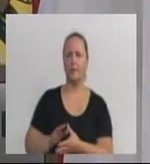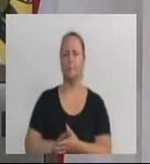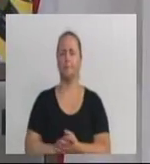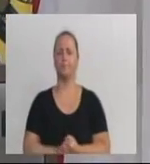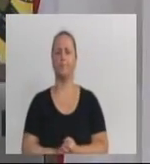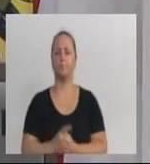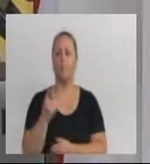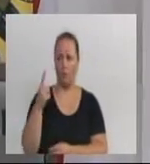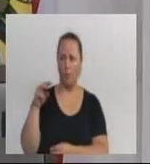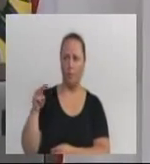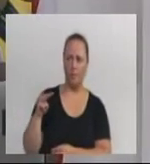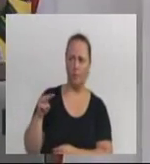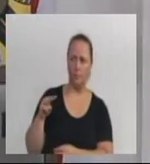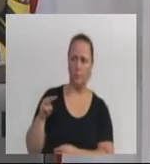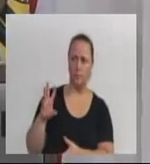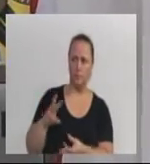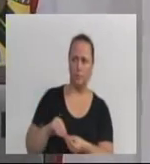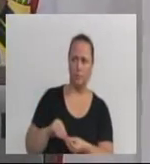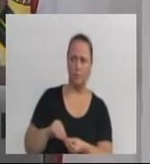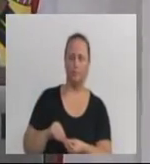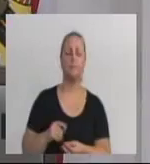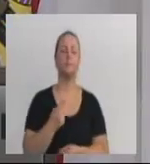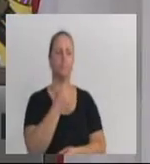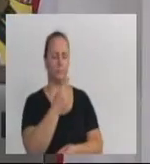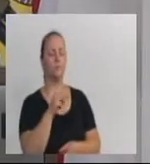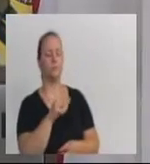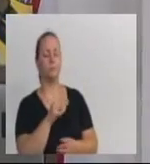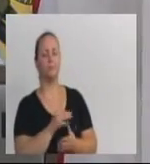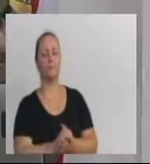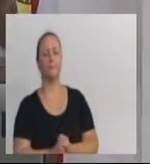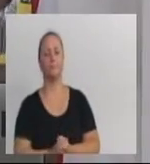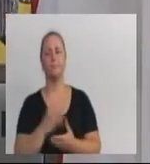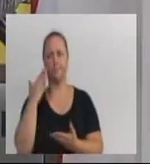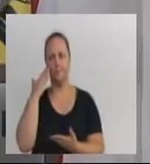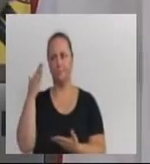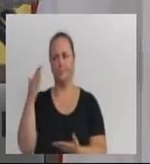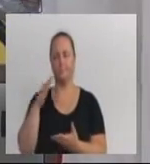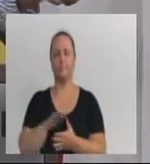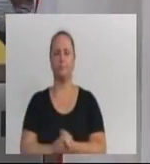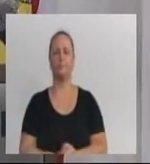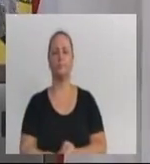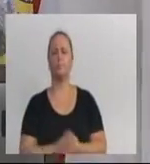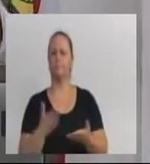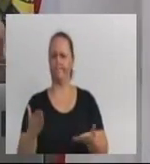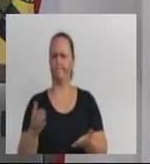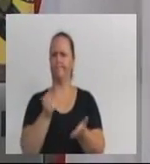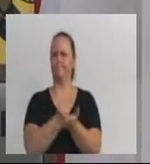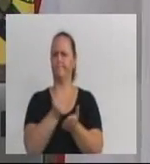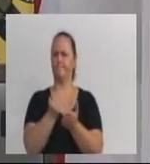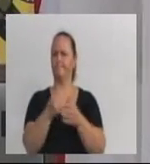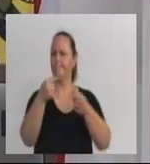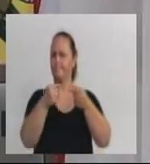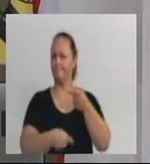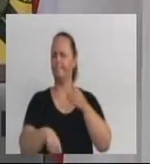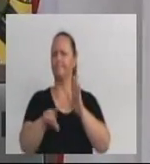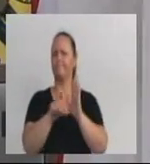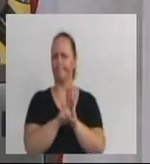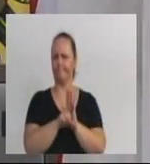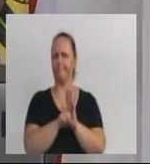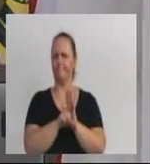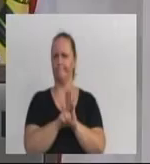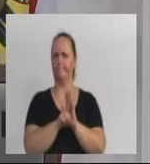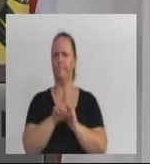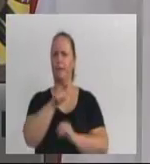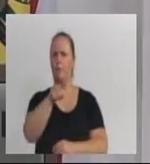Só mais um minuto. Mais um minuto para sua conclusão. Obrigado, presidente. Estava prestando contrato de forma irregular. Veio para a Câmara